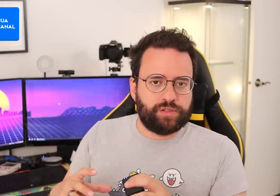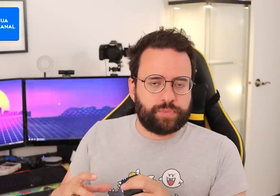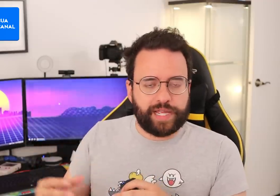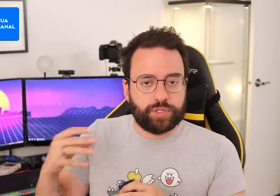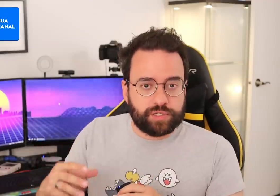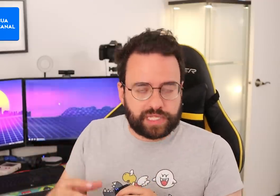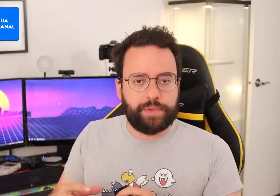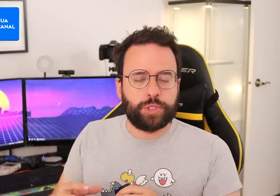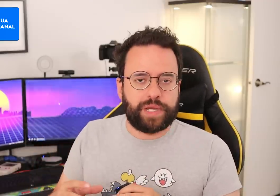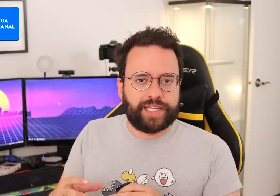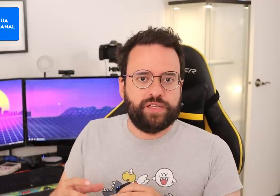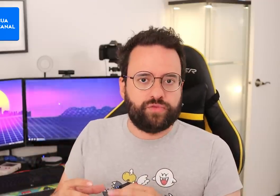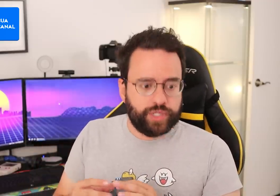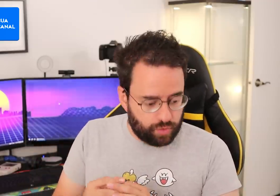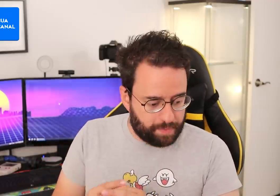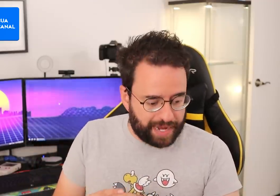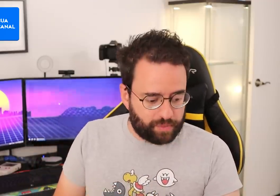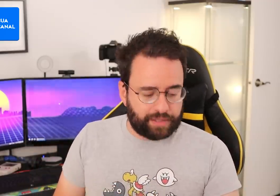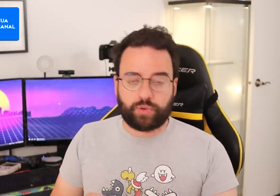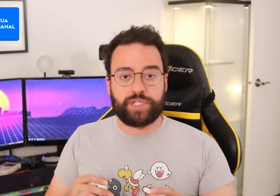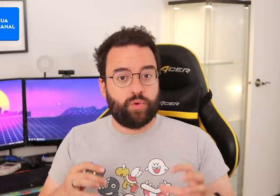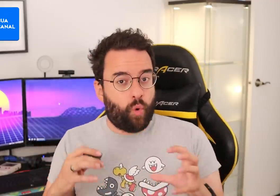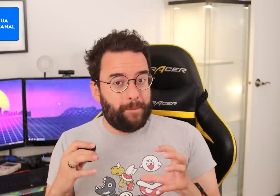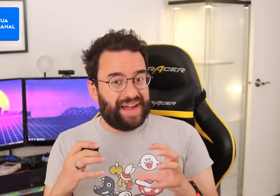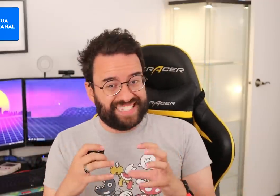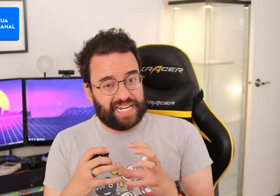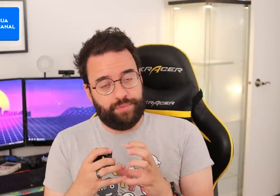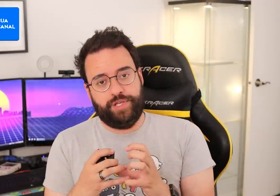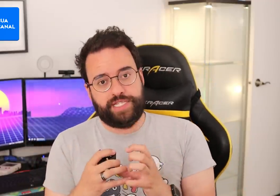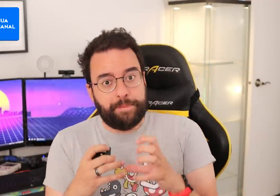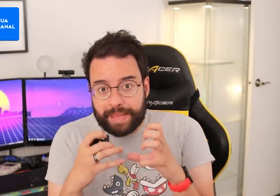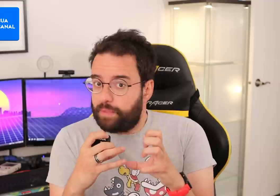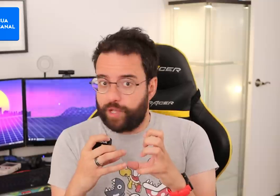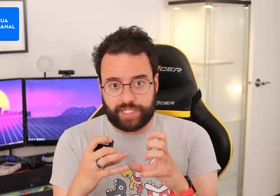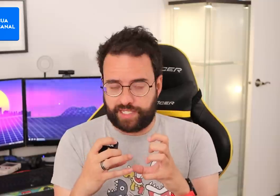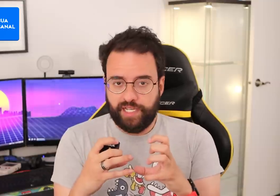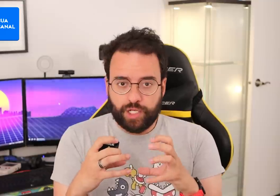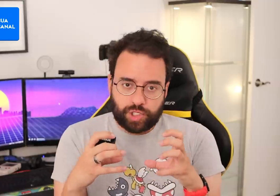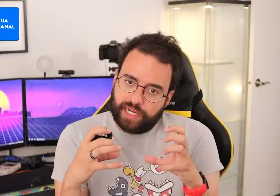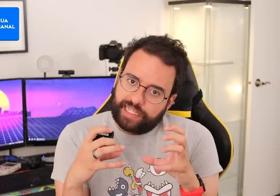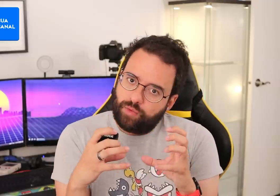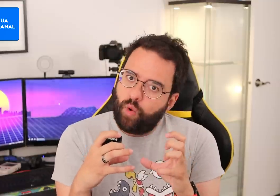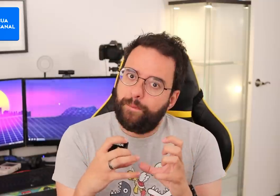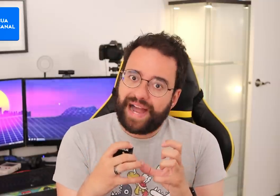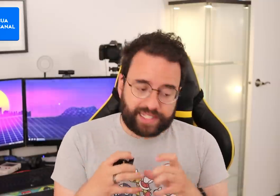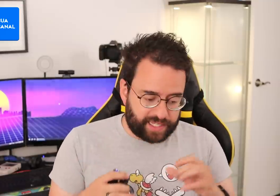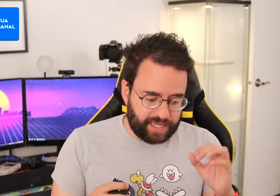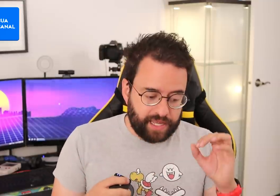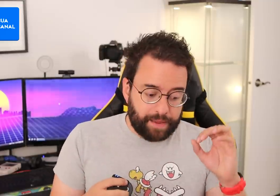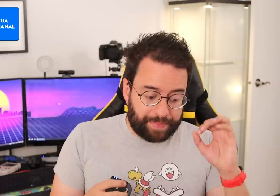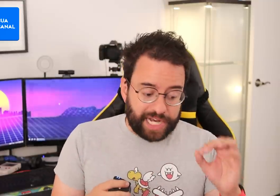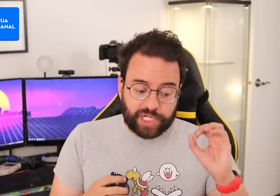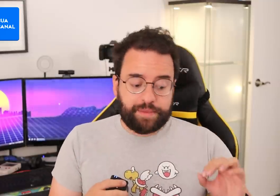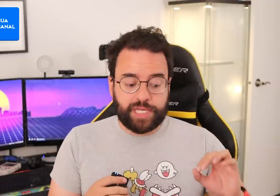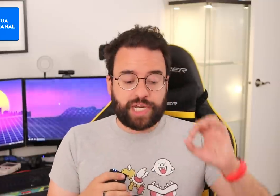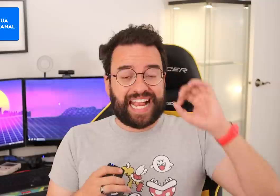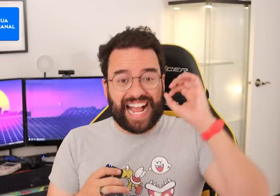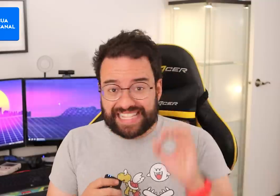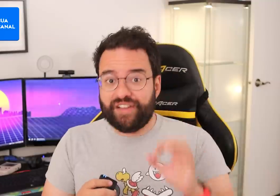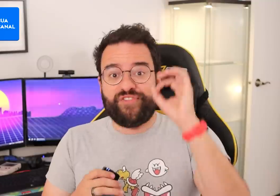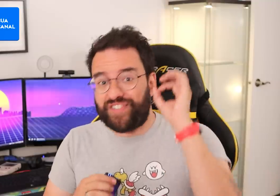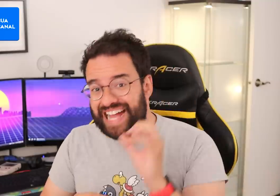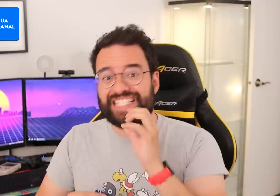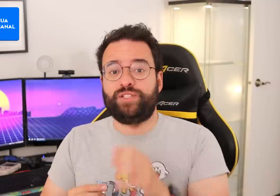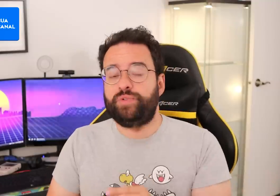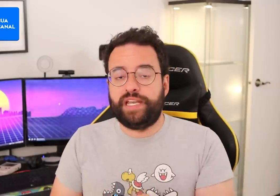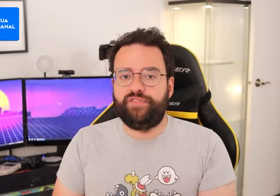os dados para reduzir o tamanho de um arquivo. E o Magno Malta conseguiu compactar a burrice. É a mesma burrice, só que ela está tão compacta que praticamente